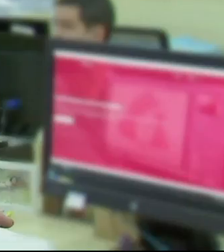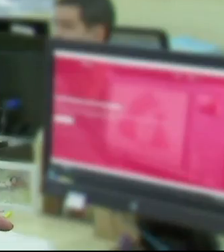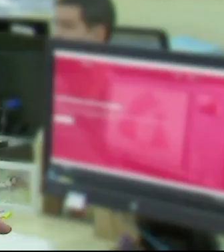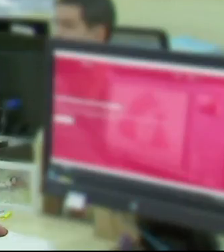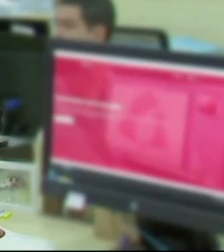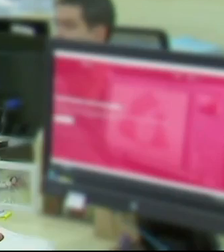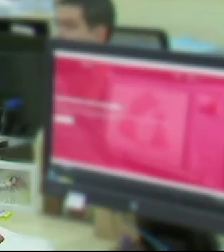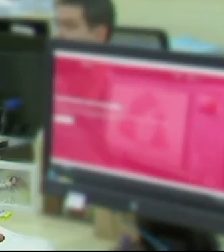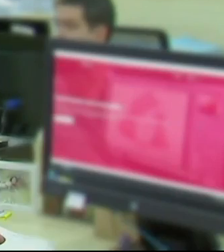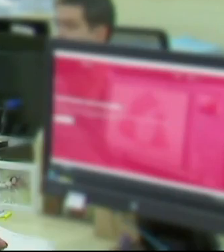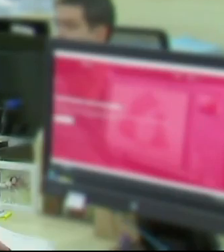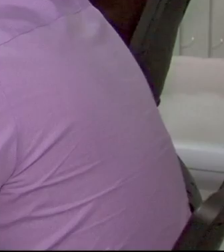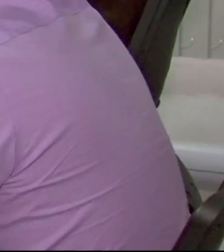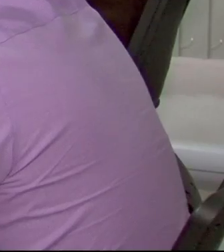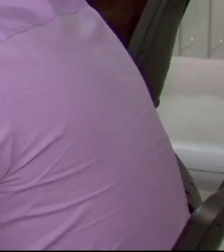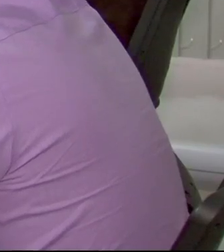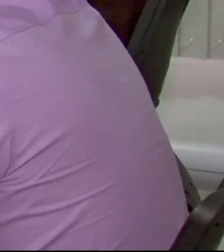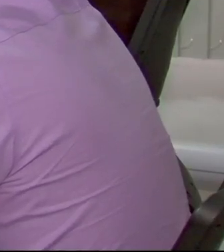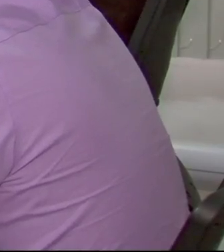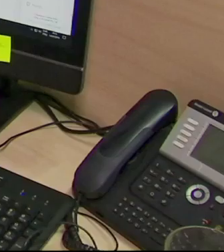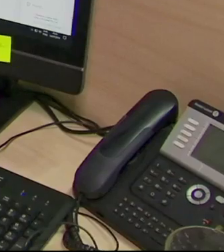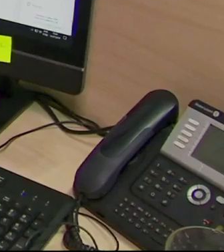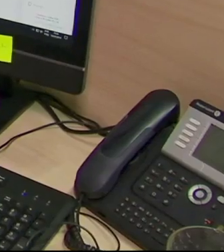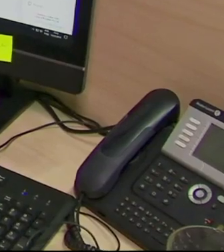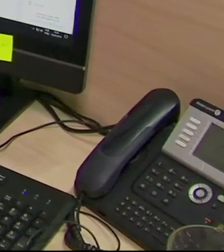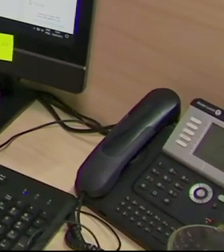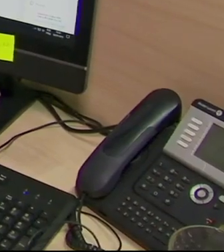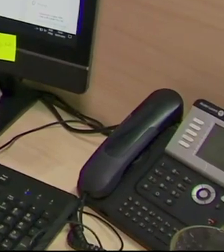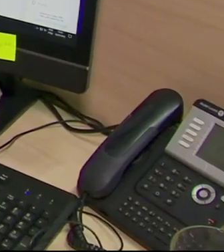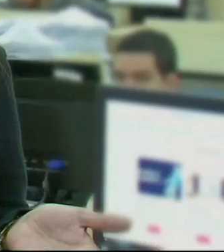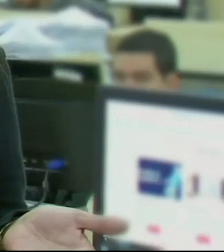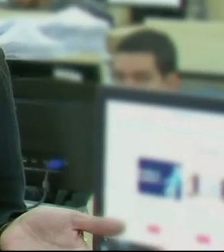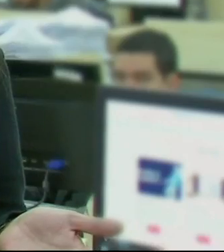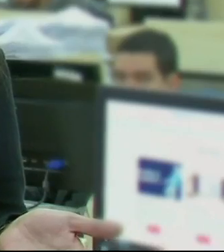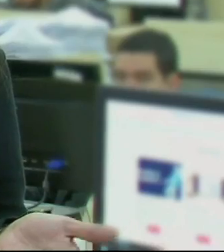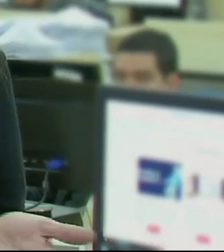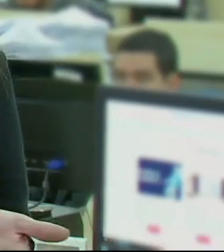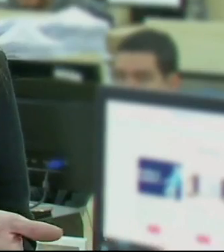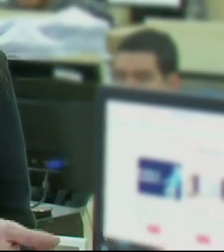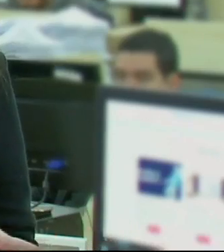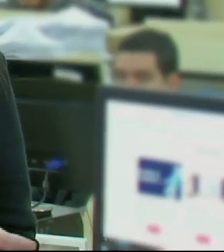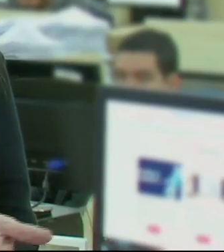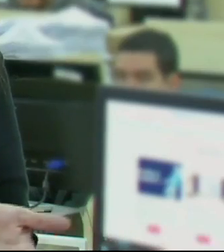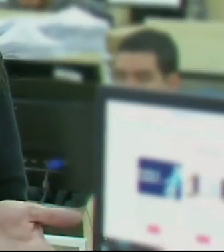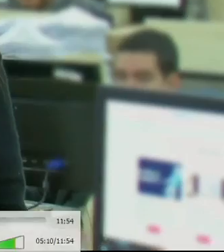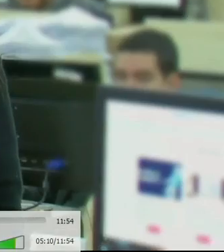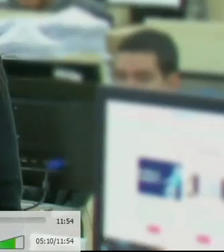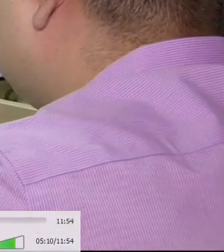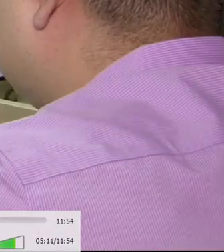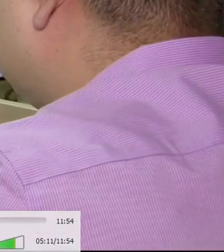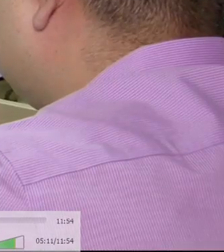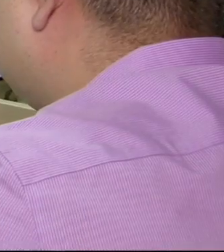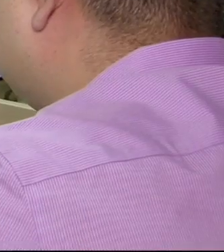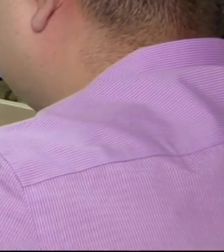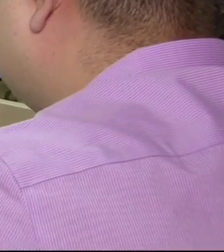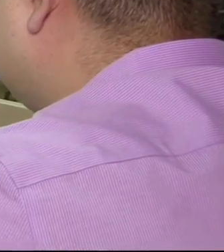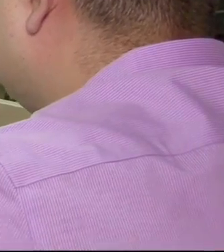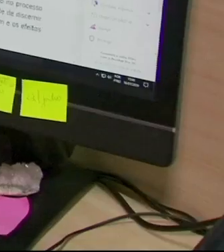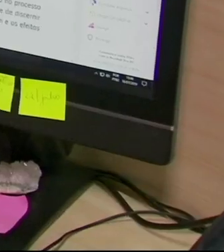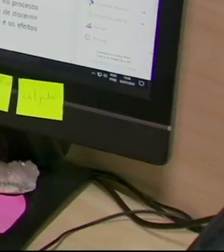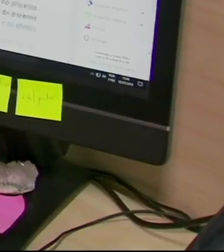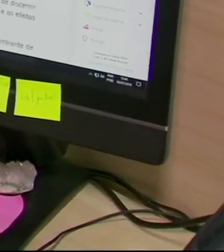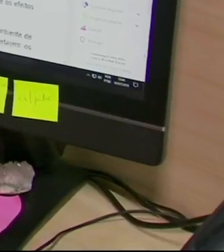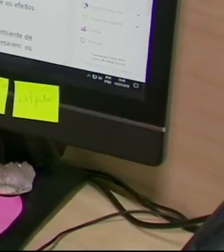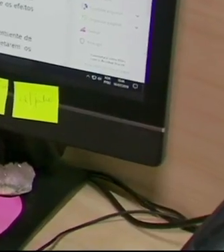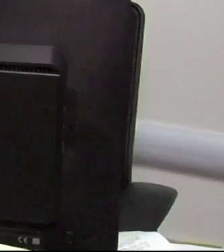que promovem o desenvolvimento da univesp e a diretoria acadêmica eu local em que tudo acontece nós temos